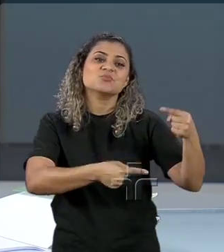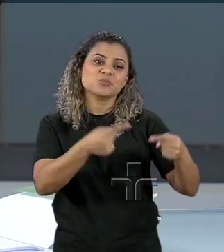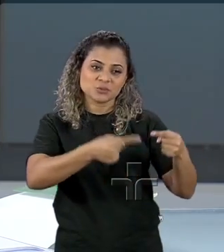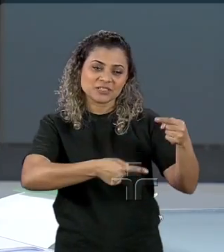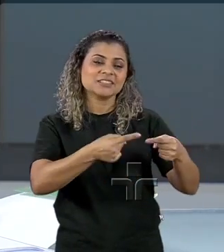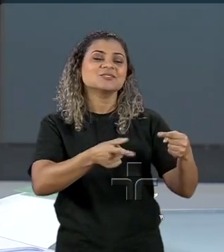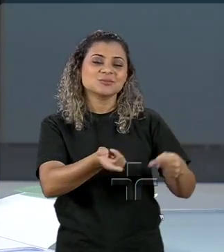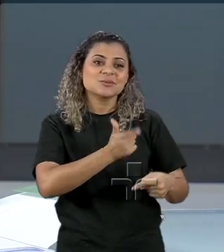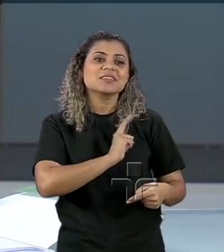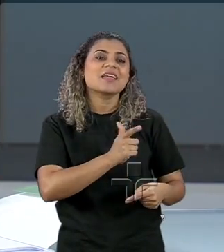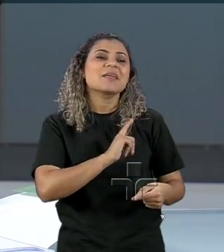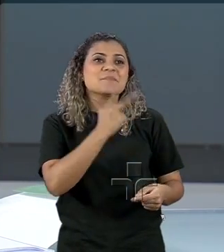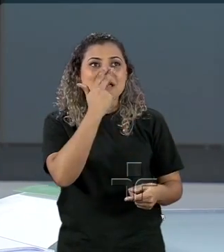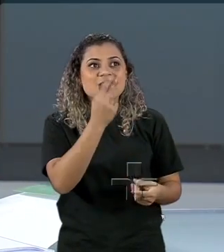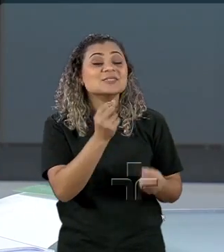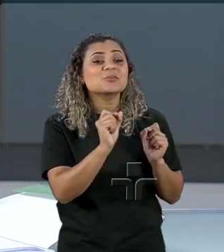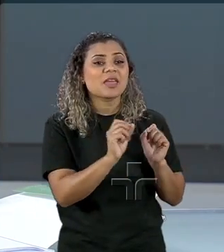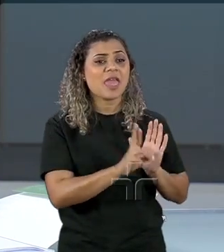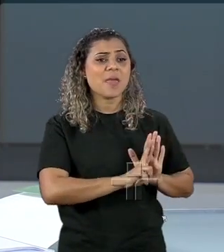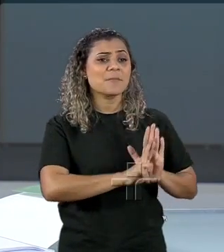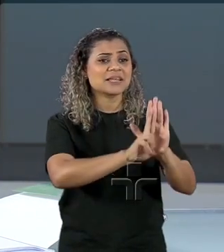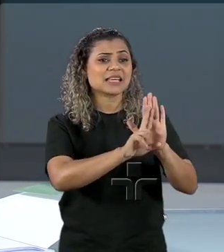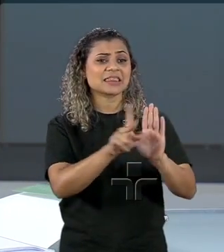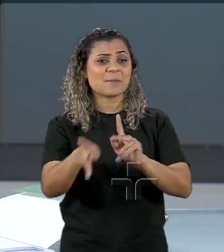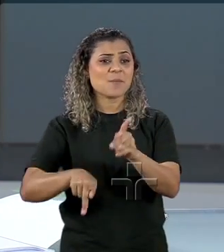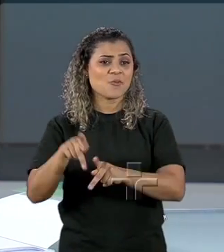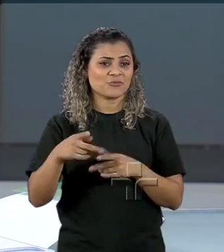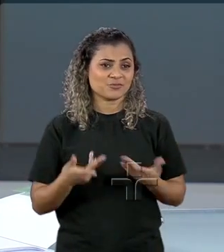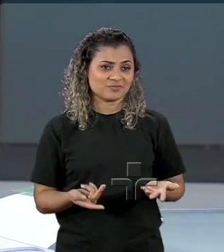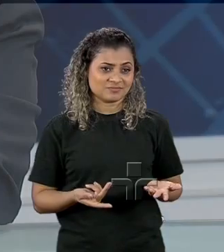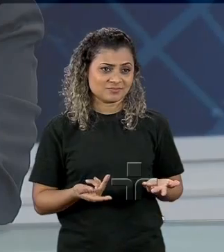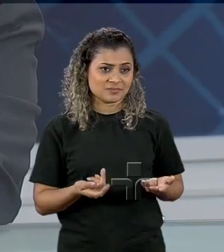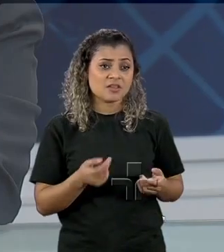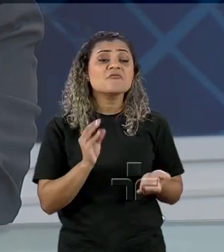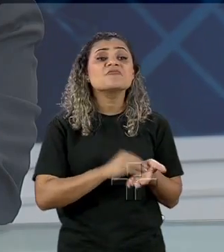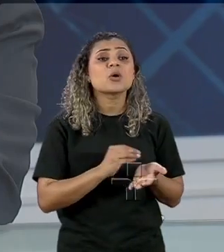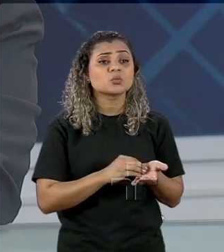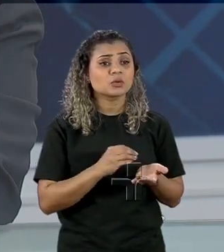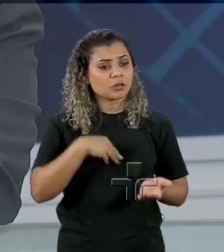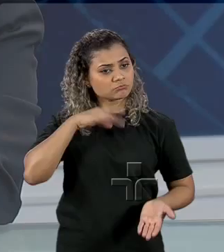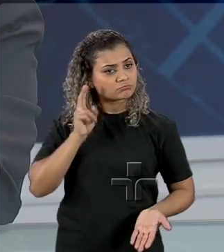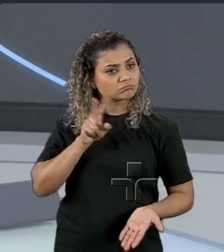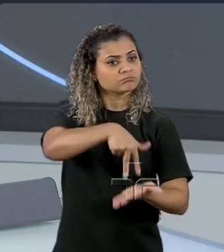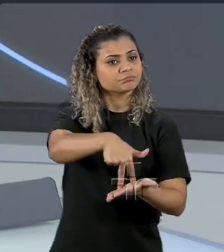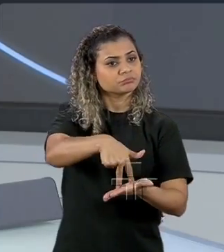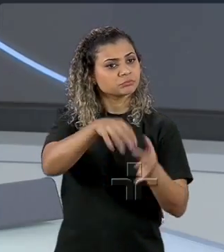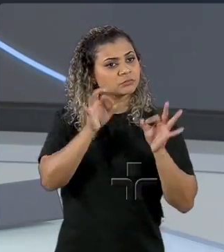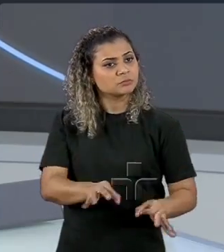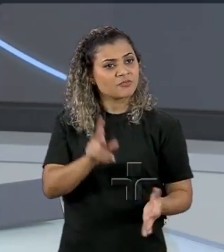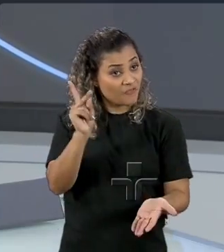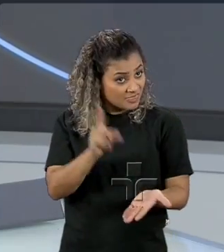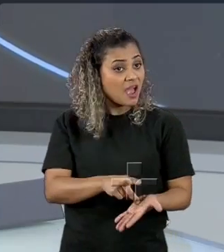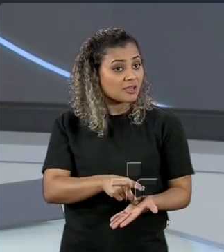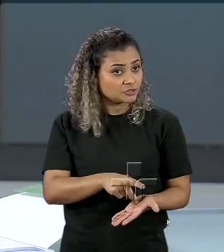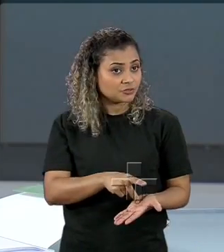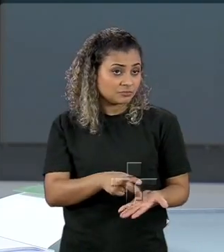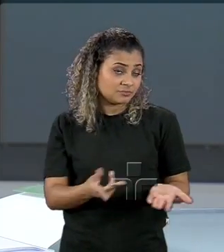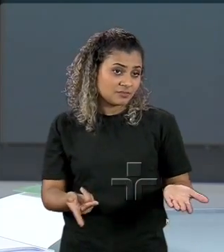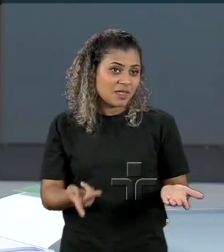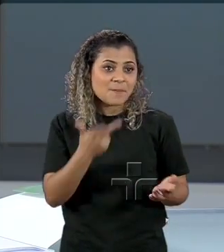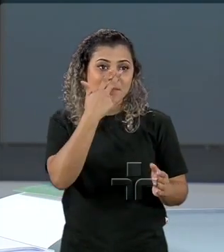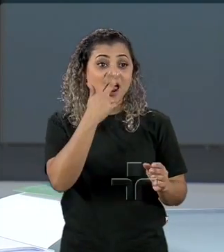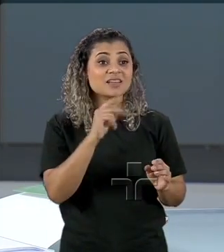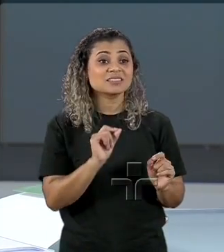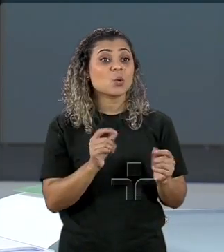representam o povo. Né? Falta autenticidade. A gente percebe que aquela fala é uma encenação,